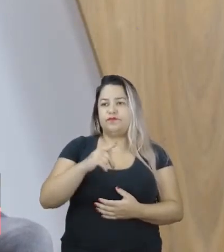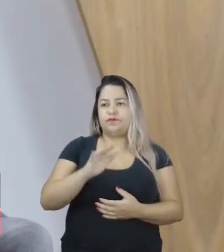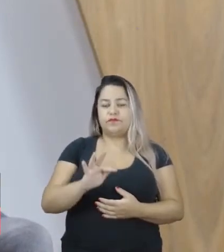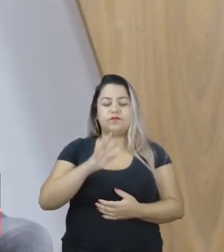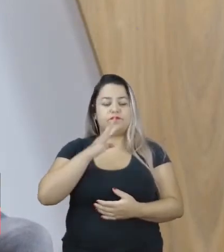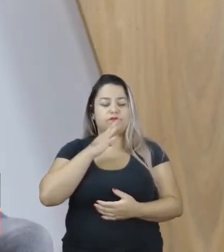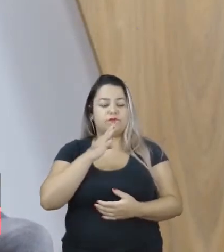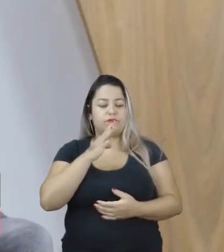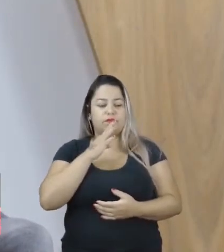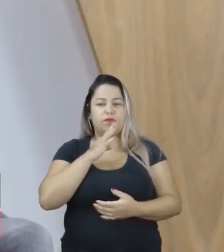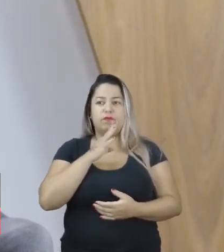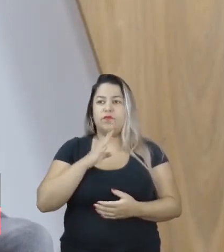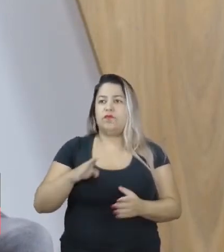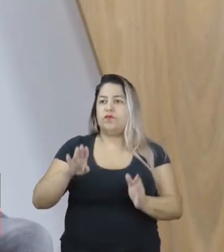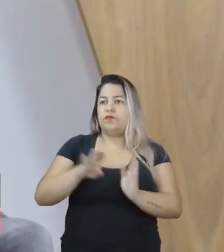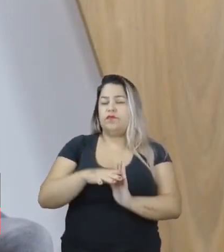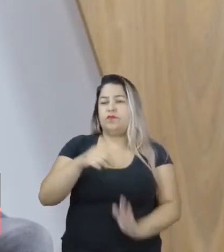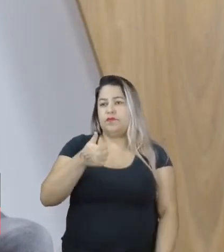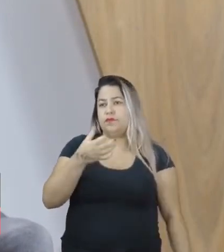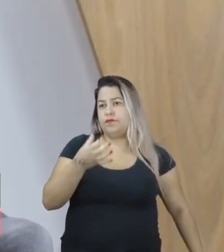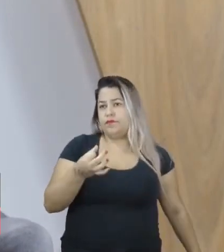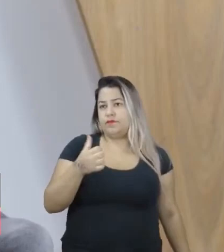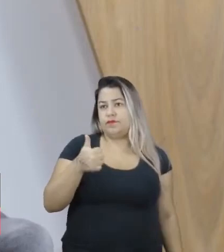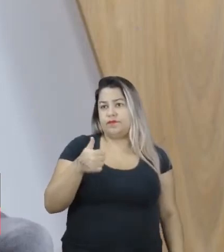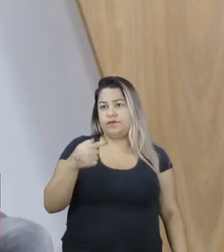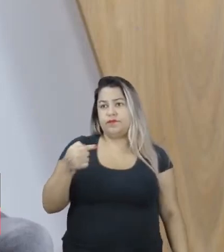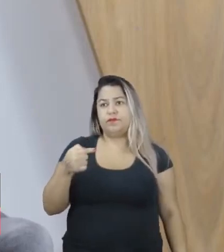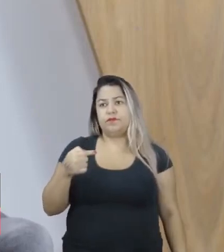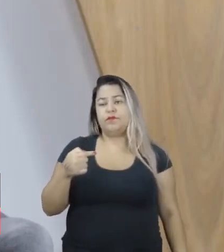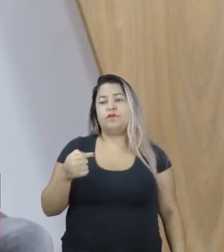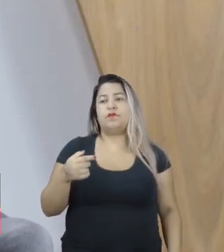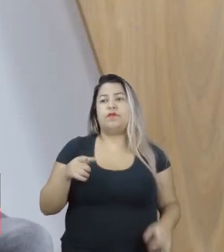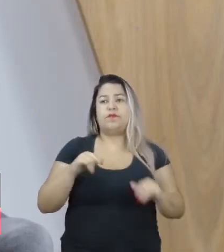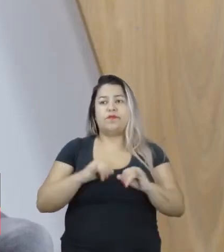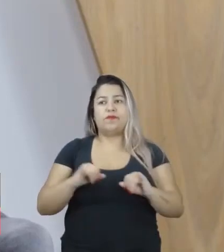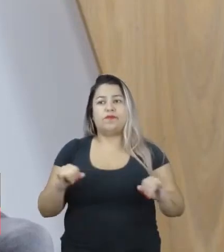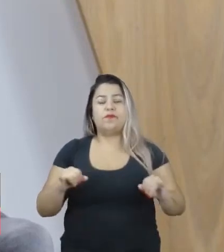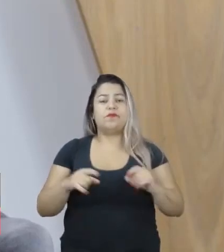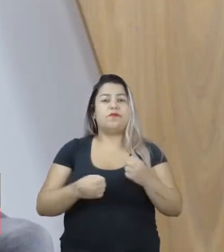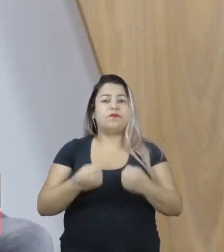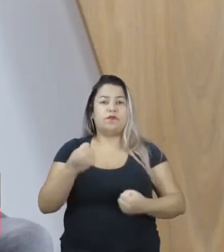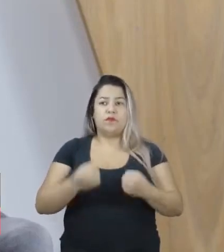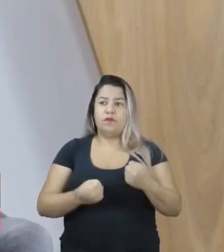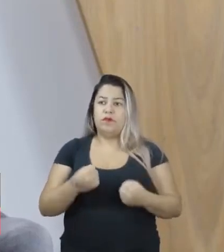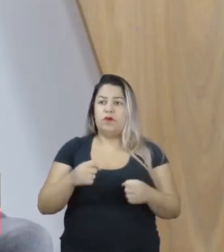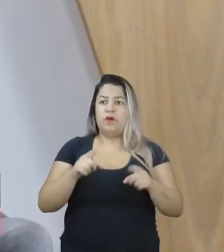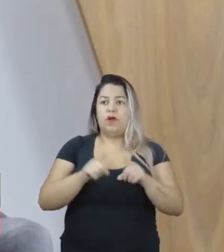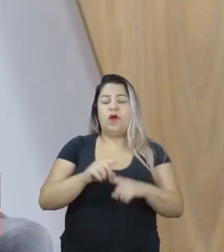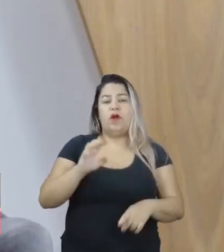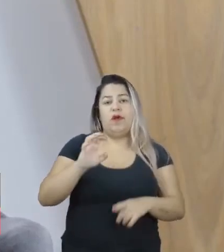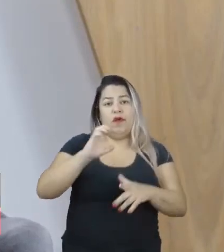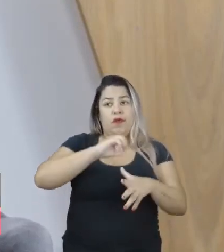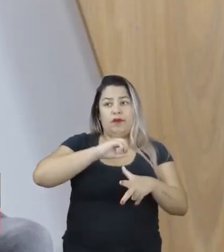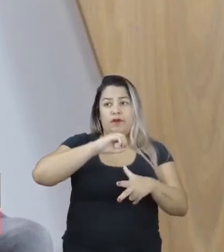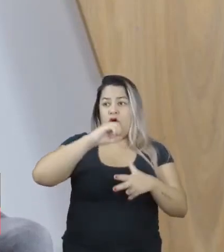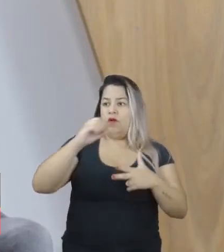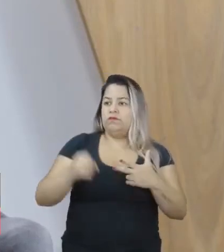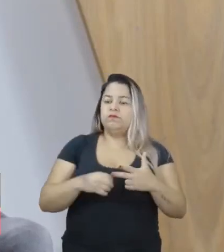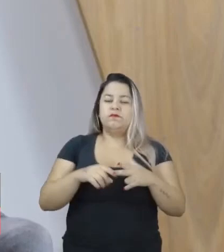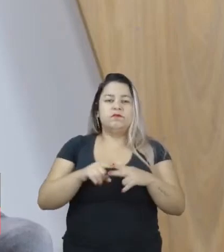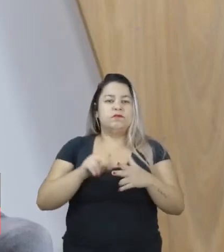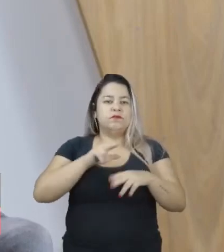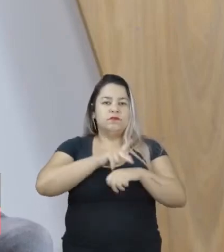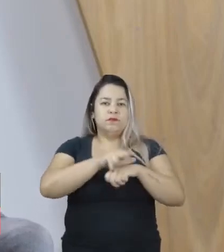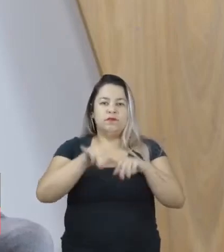conhecendo, você chega um jovem, ele que chega a 16, 17 anos, você já manda para ele informações sobre carteira de motorista, sobre o Enem, sobre uma série de